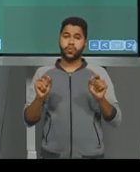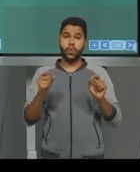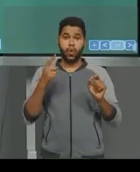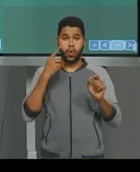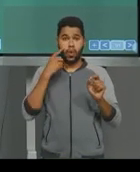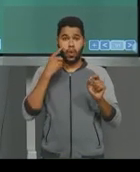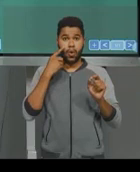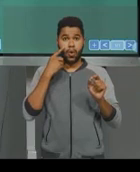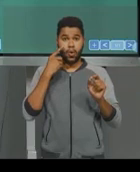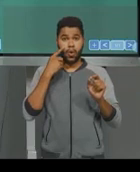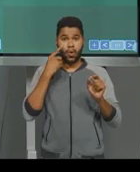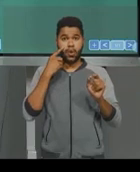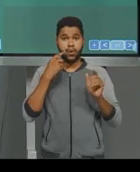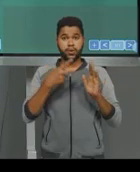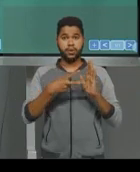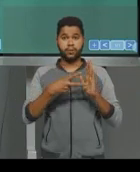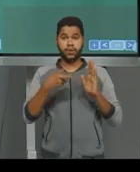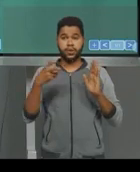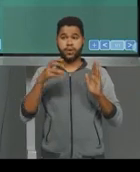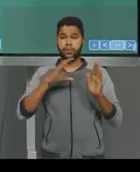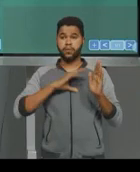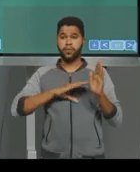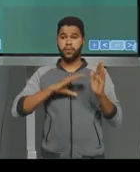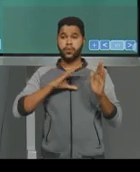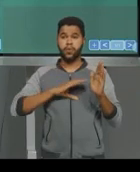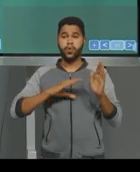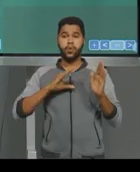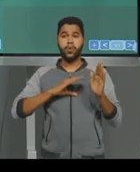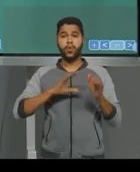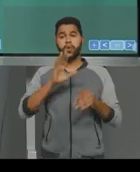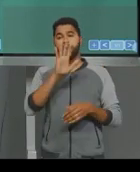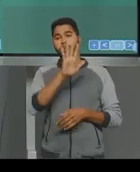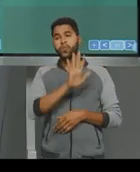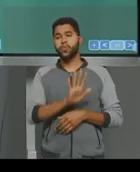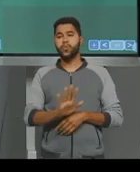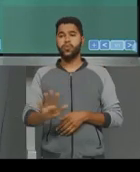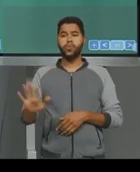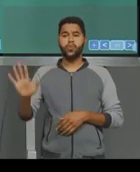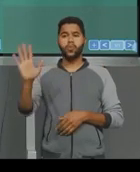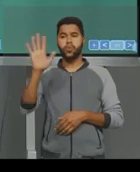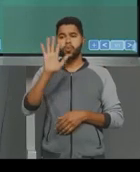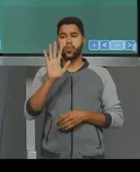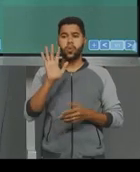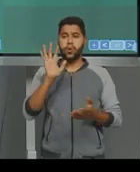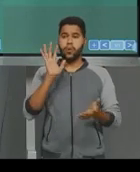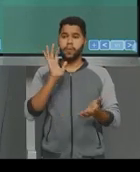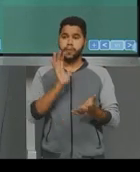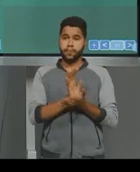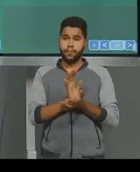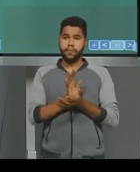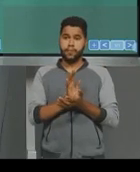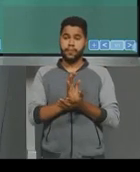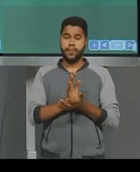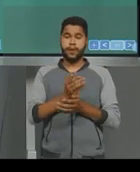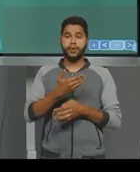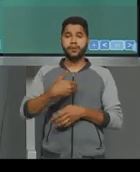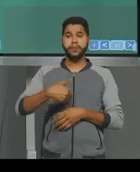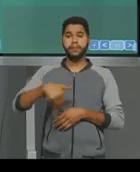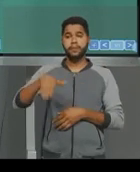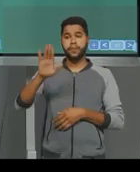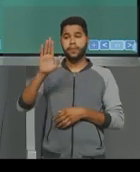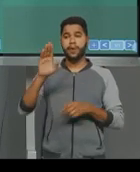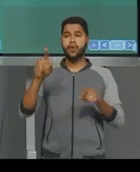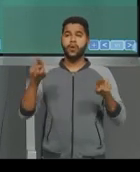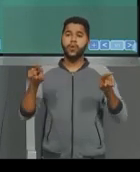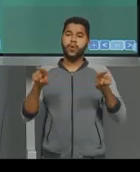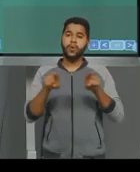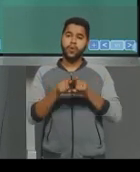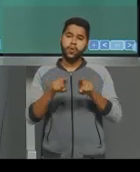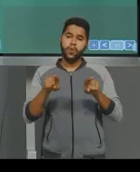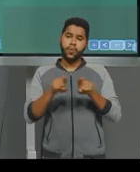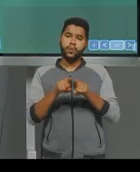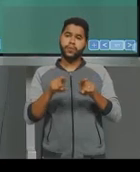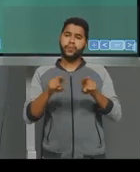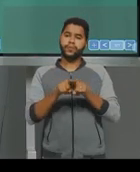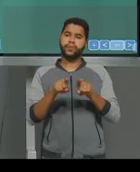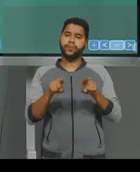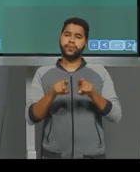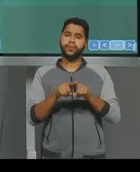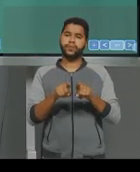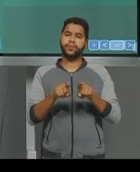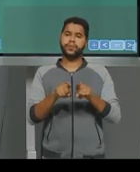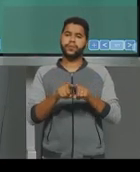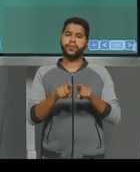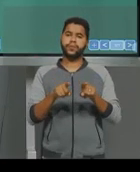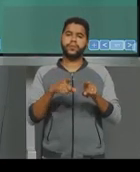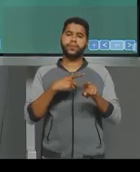olha o português, o todo está para a parte maior, assim como a parte